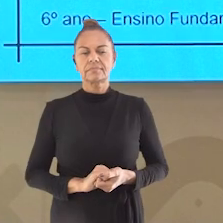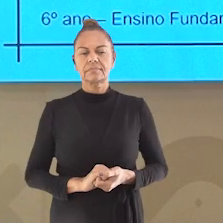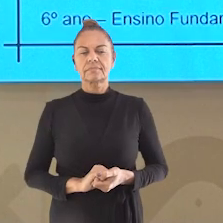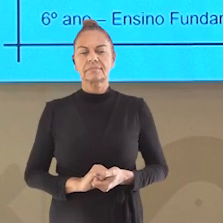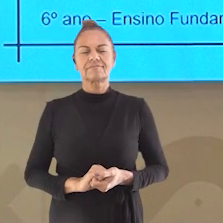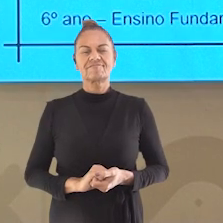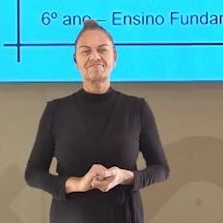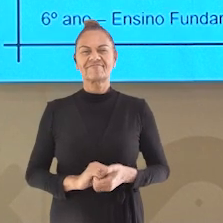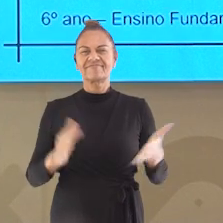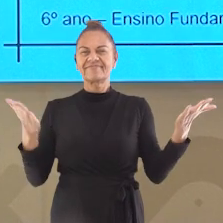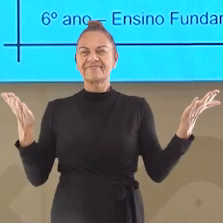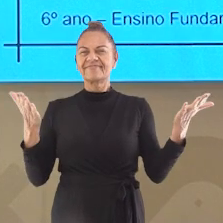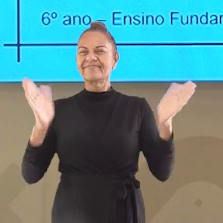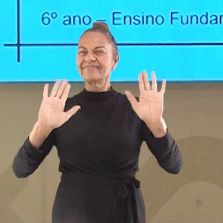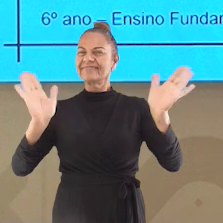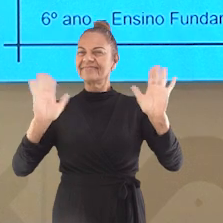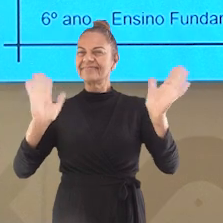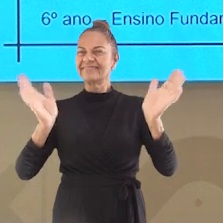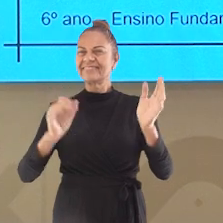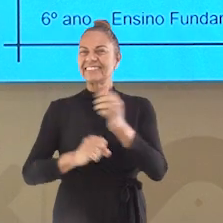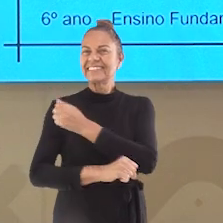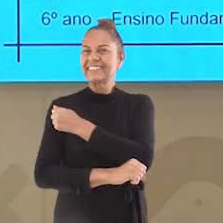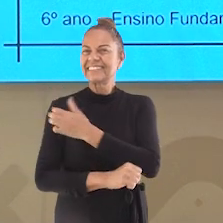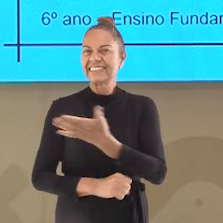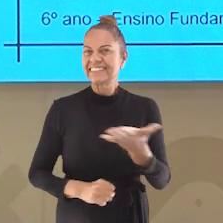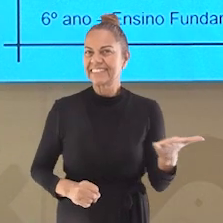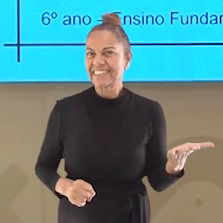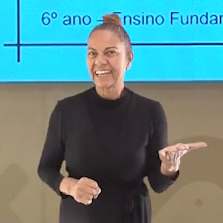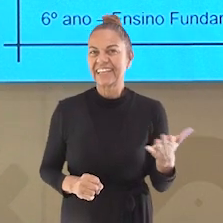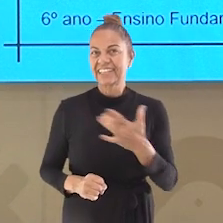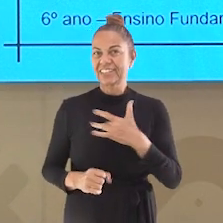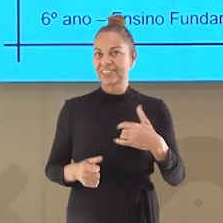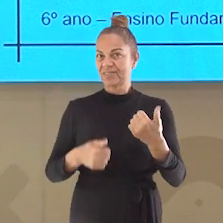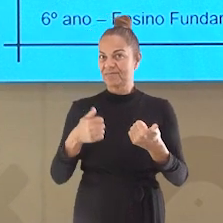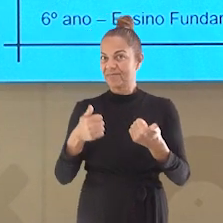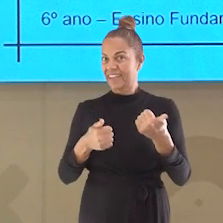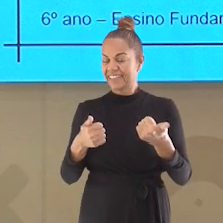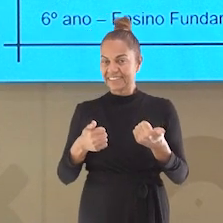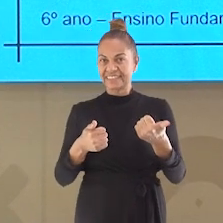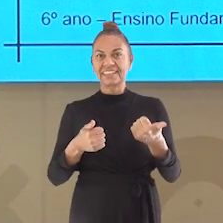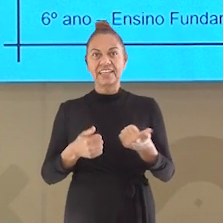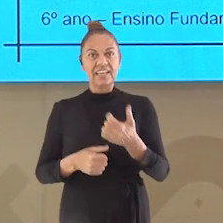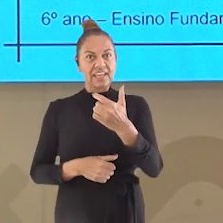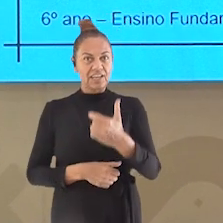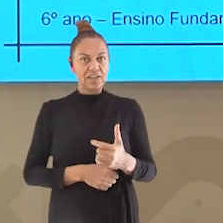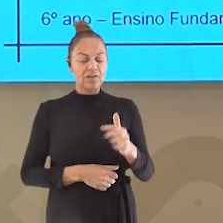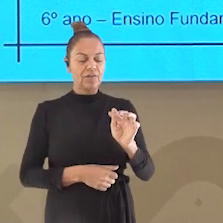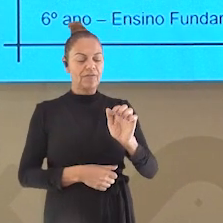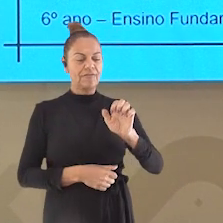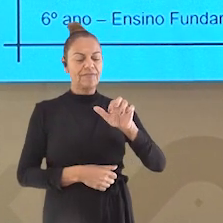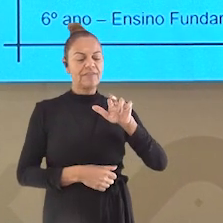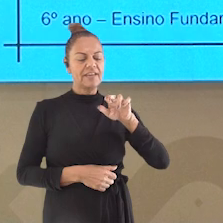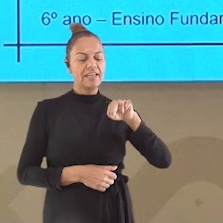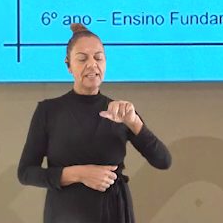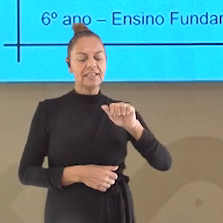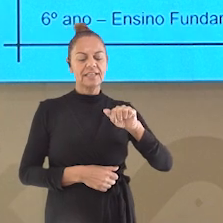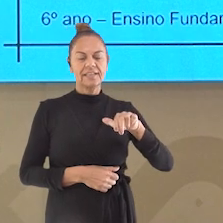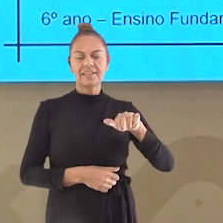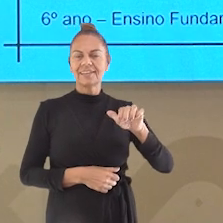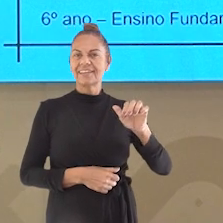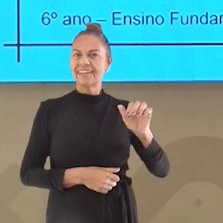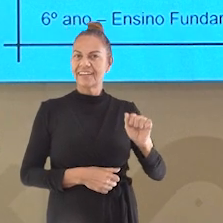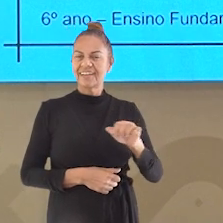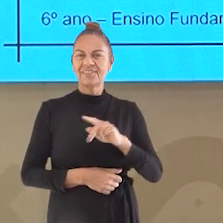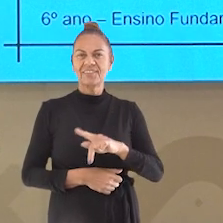Olá, estudantes! Tudo bem com vocês? Eu espero que sim! Eu sou Fernanda Rodrigues, ex-professora de língua portuguesa.